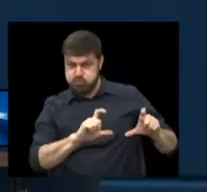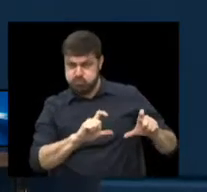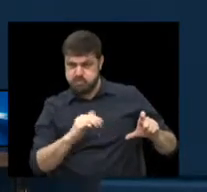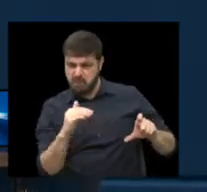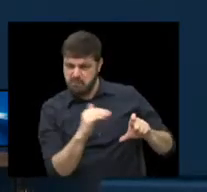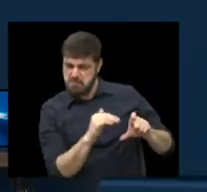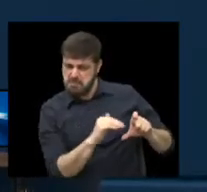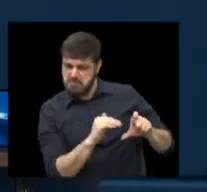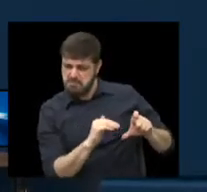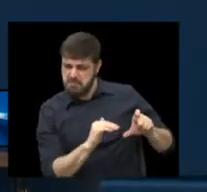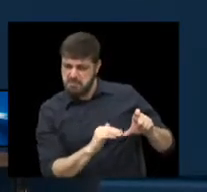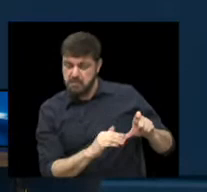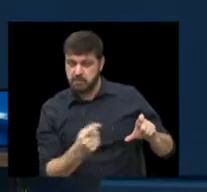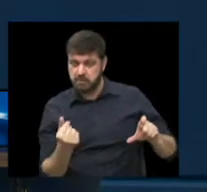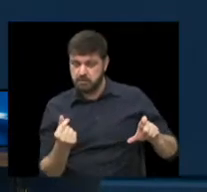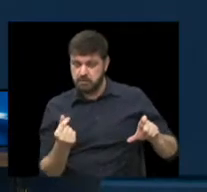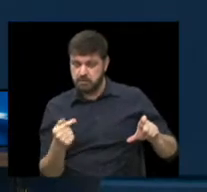ter